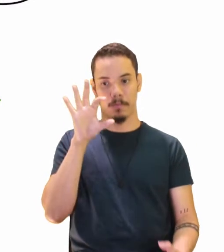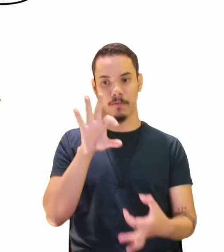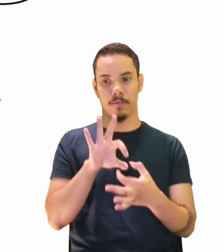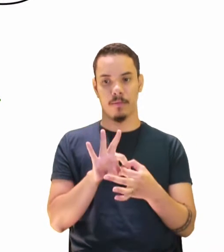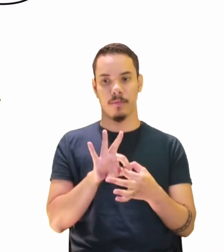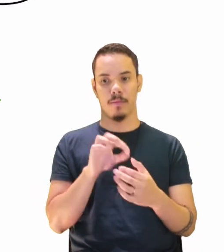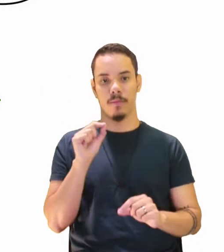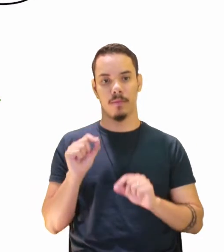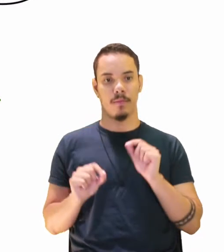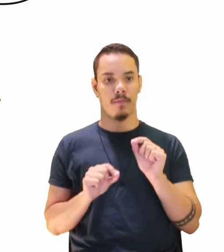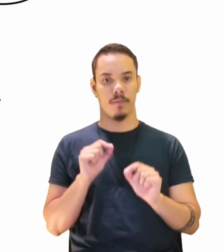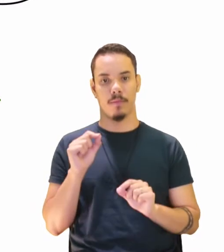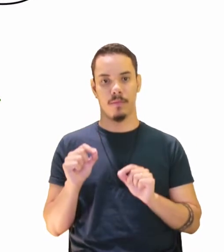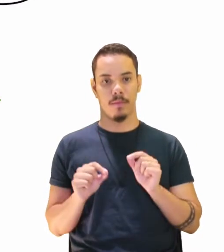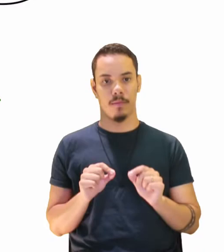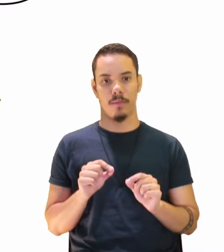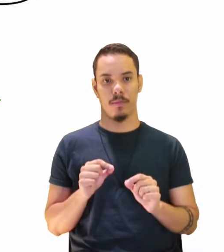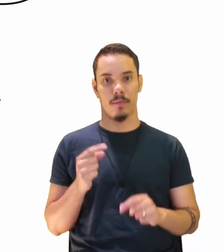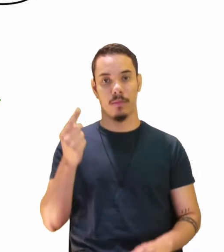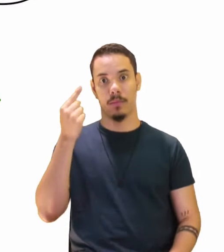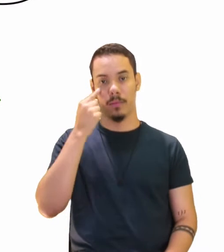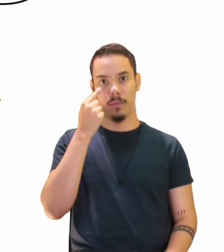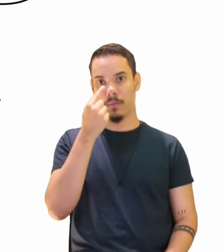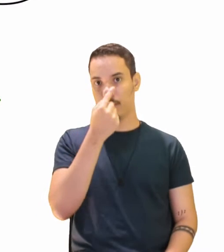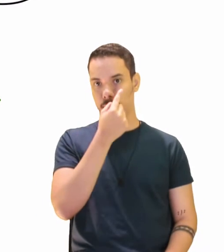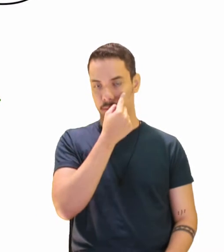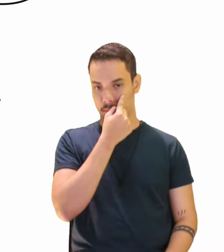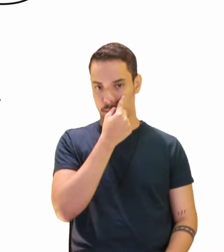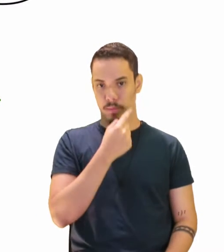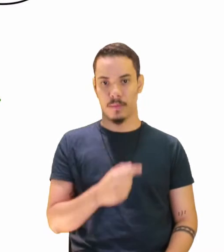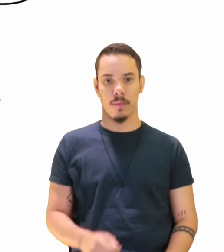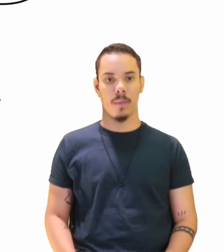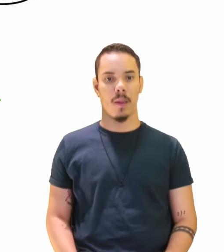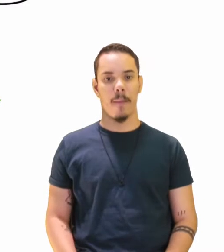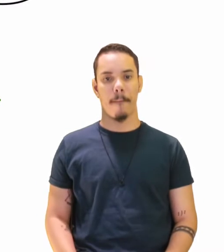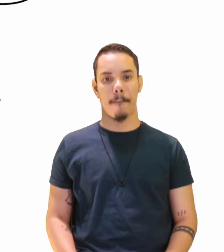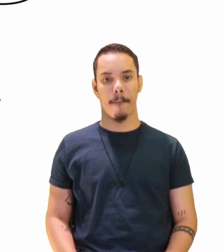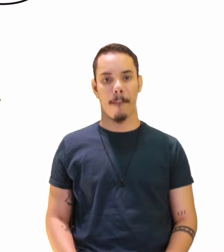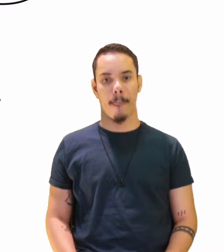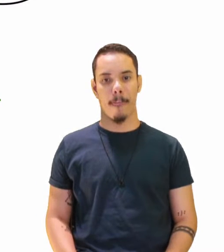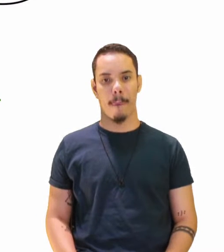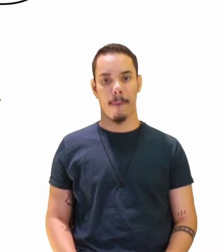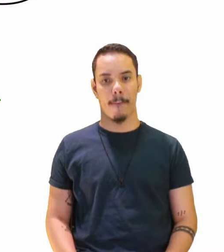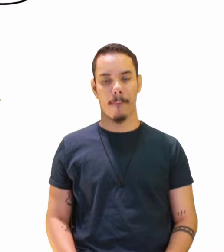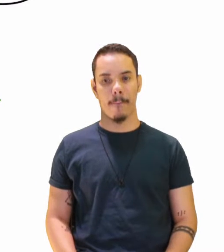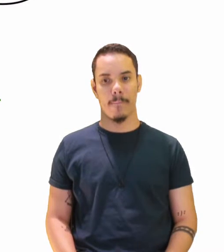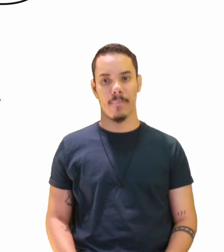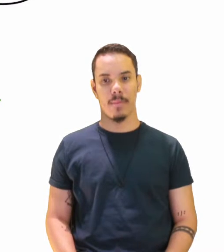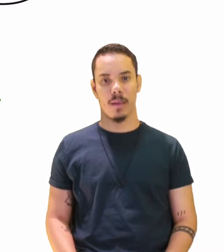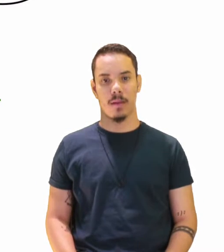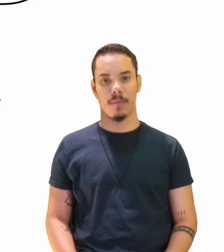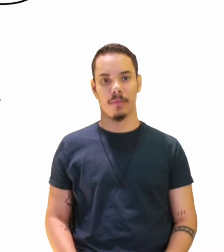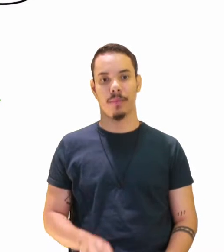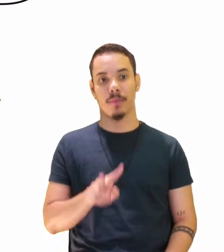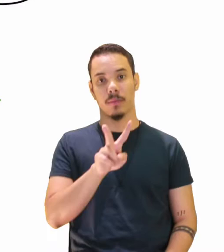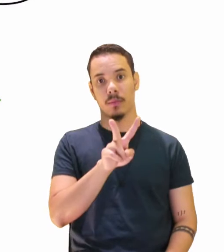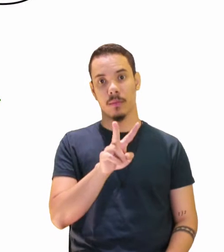a quem? A olhos, beleza? Então, quando eu falo assim,